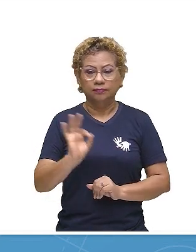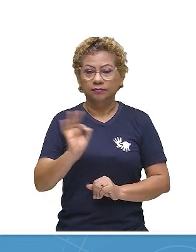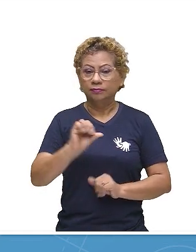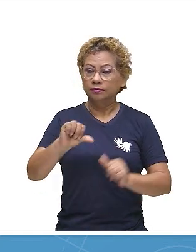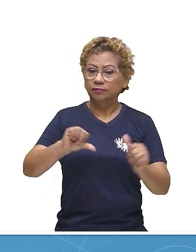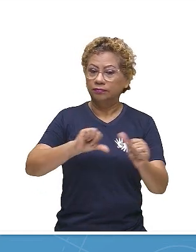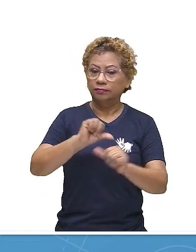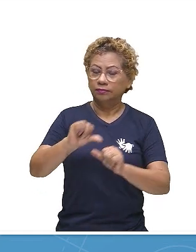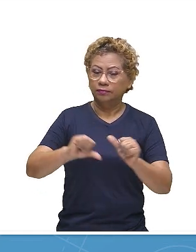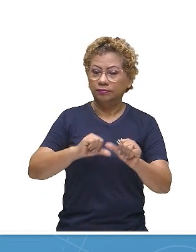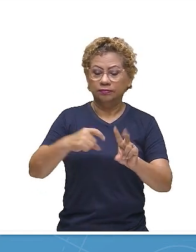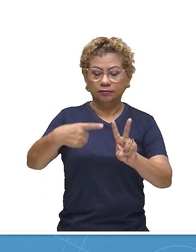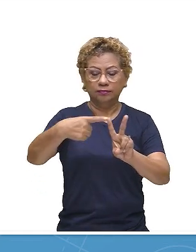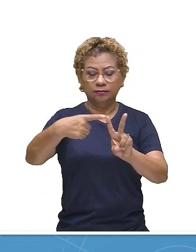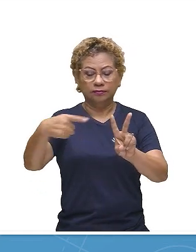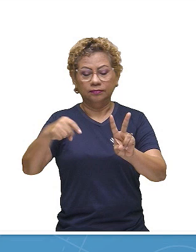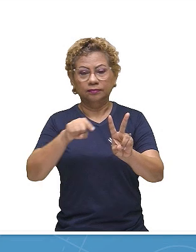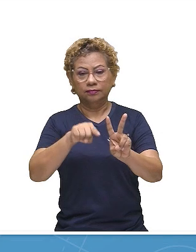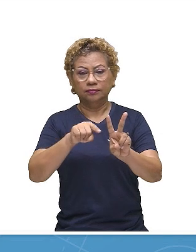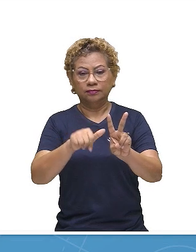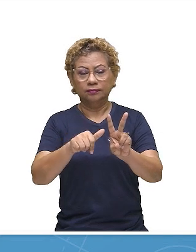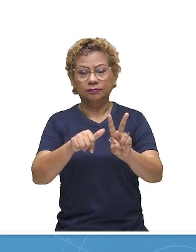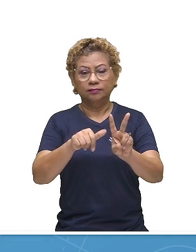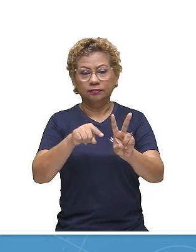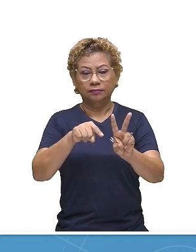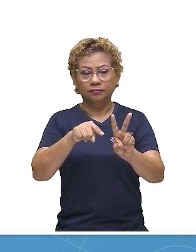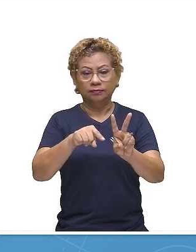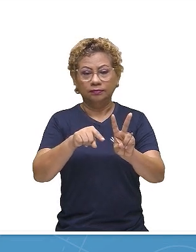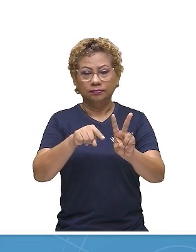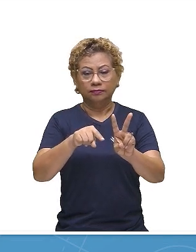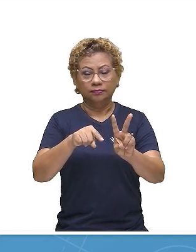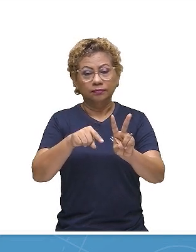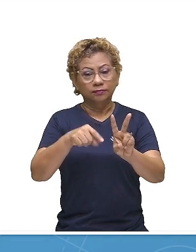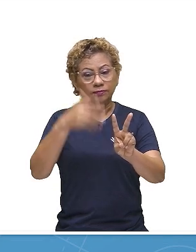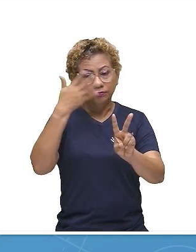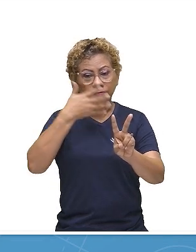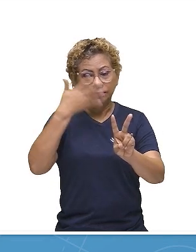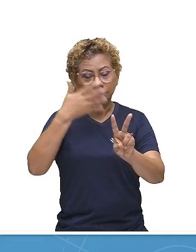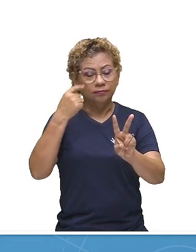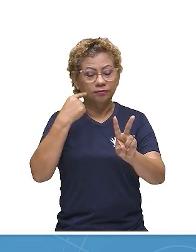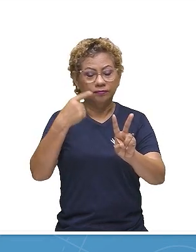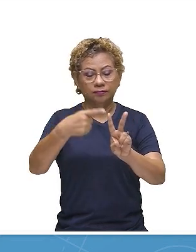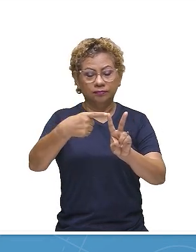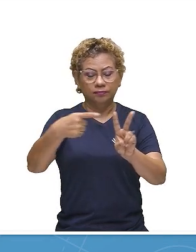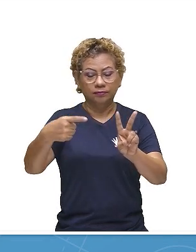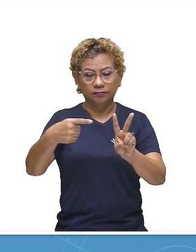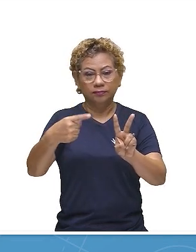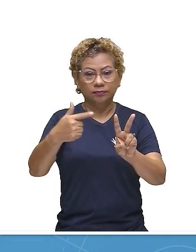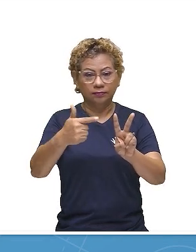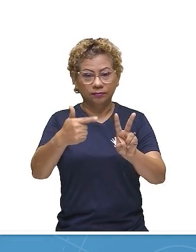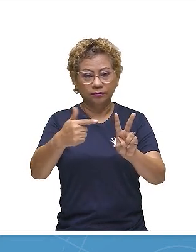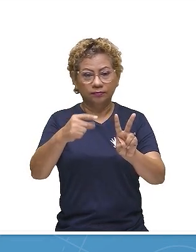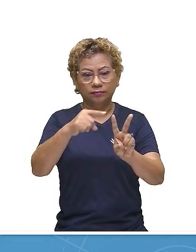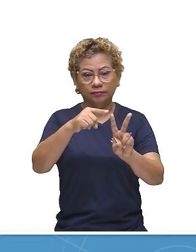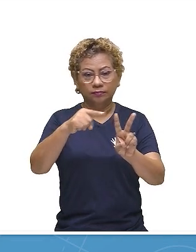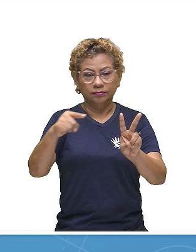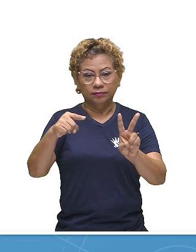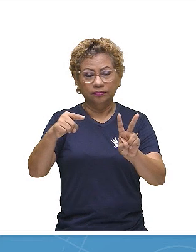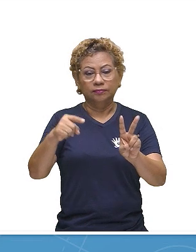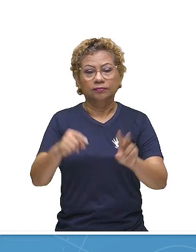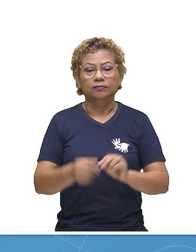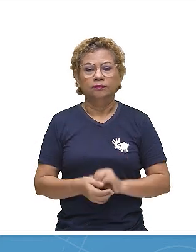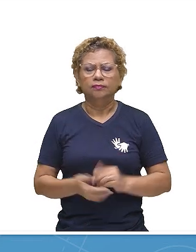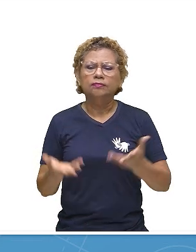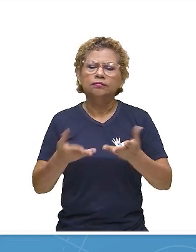radical. Ou seja, aqui, por mais que a gente não esteja vendo, bem aqui tem o número 2, né, que é o índice. Então, como é que vai ficar